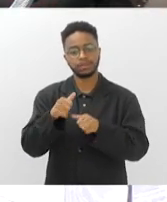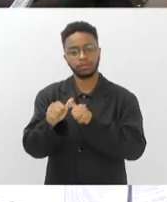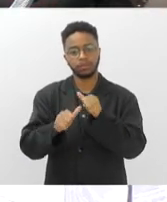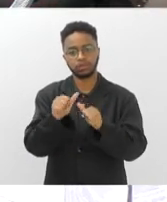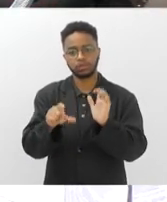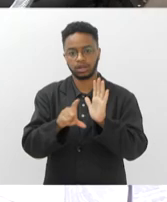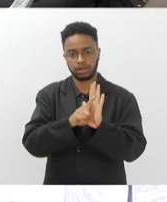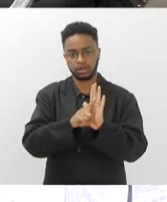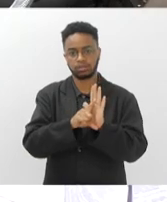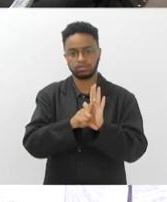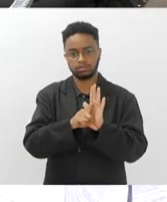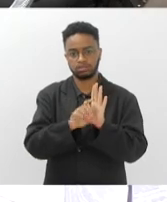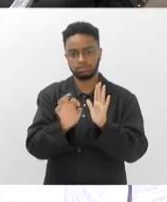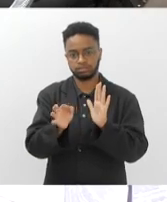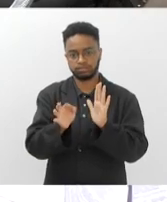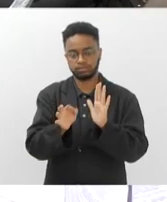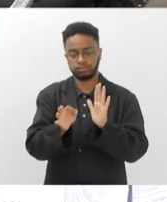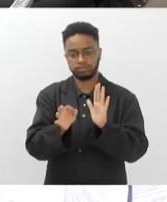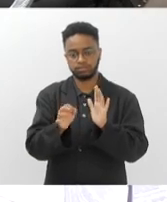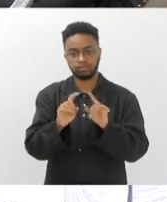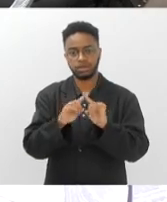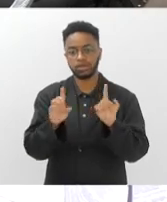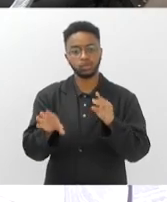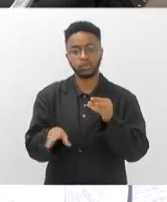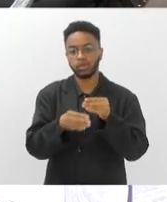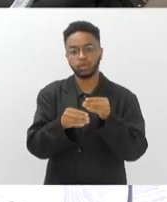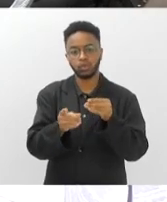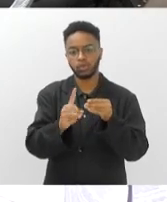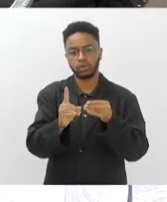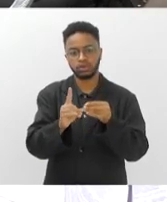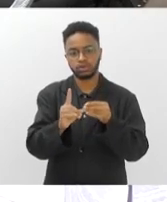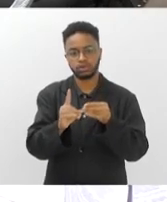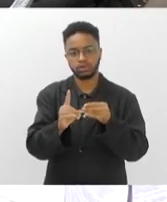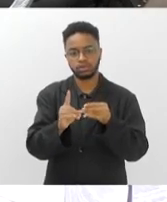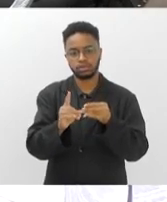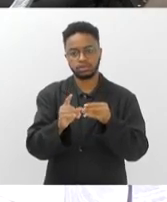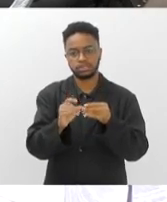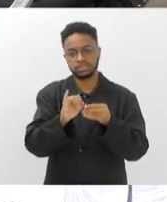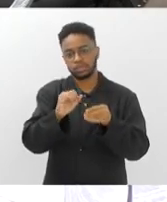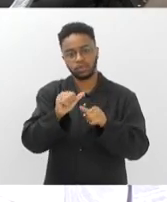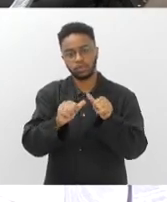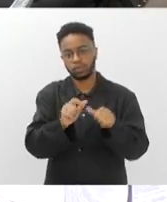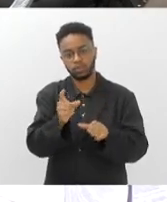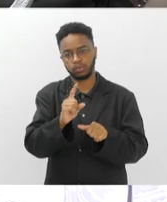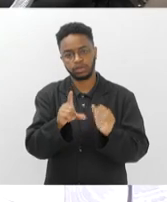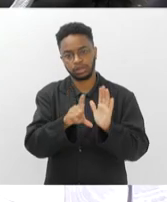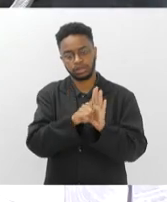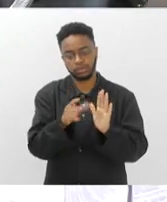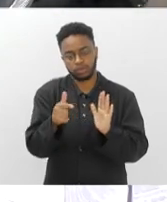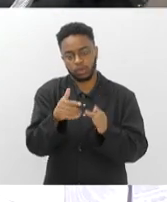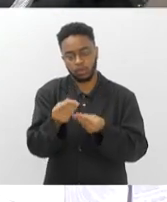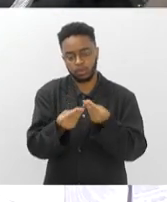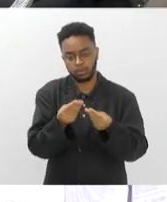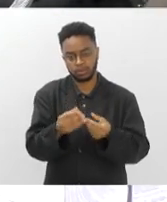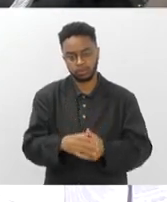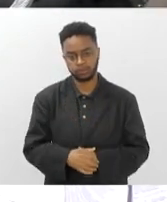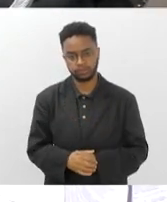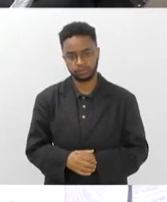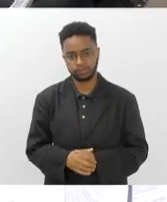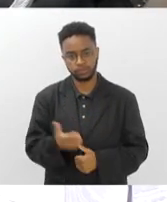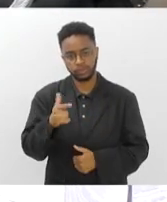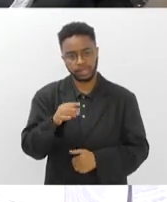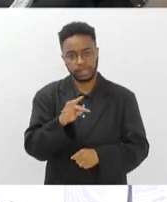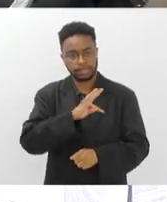lei. Você não inclui sem alterar a lei. Não existe essa